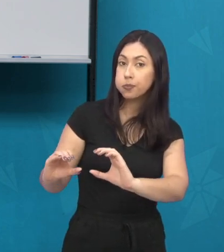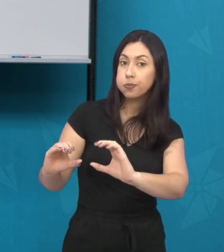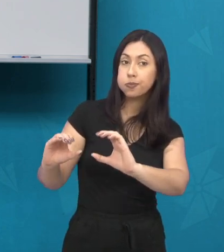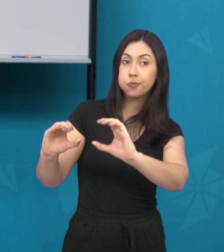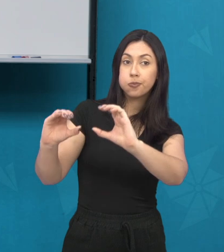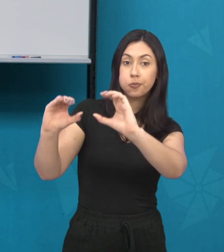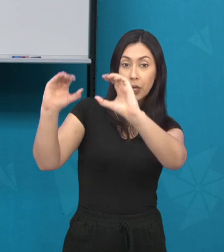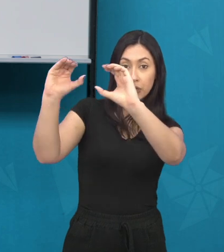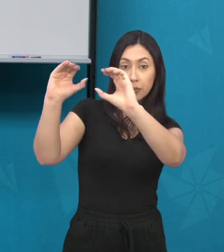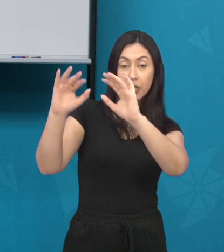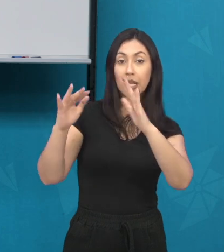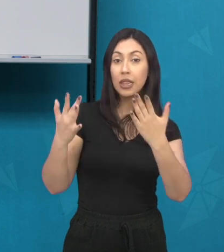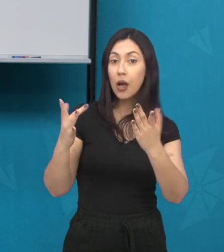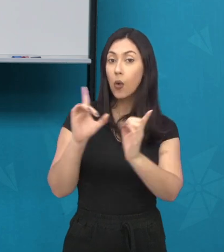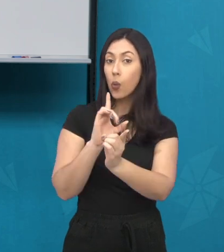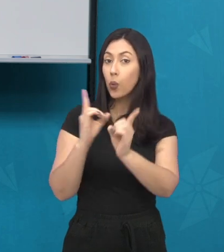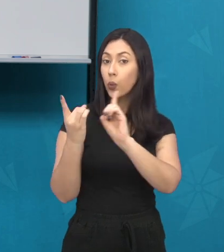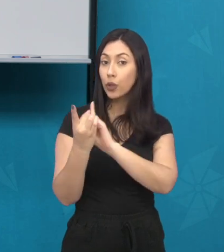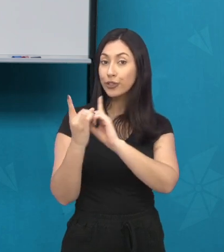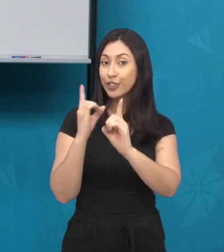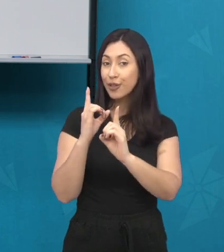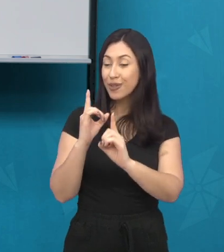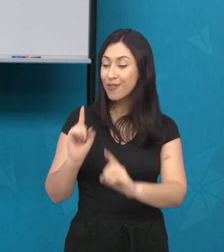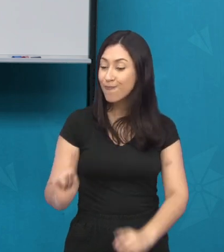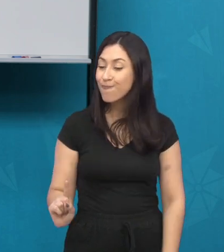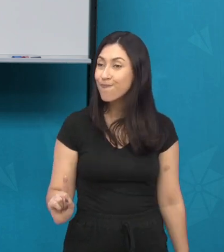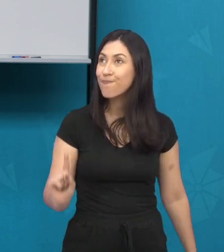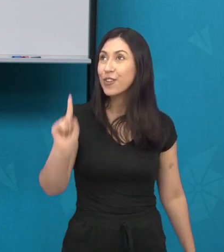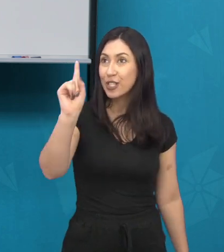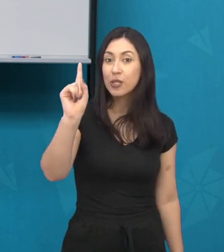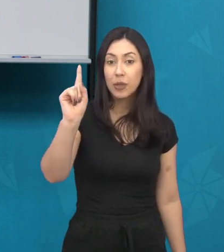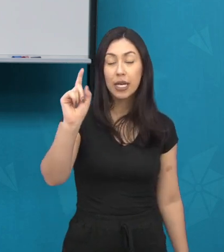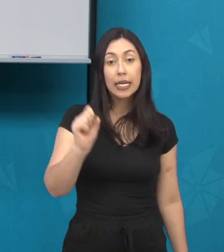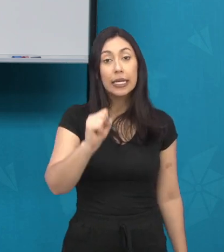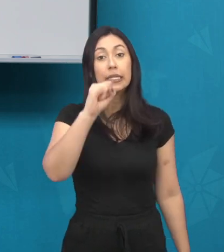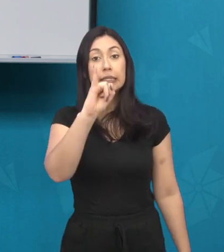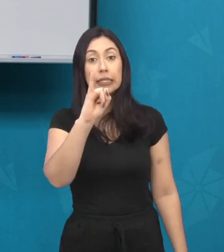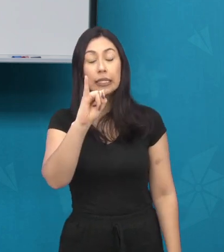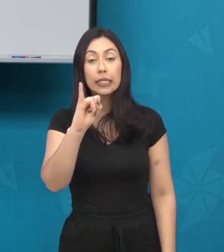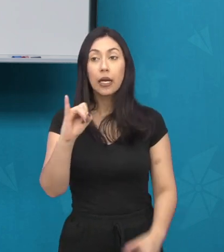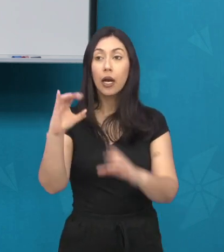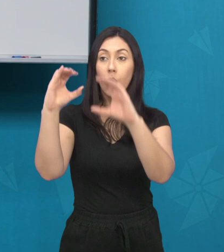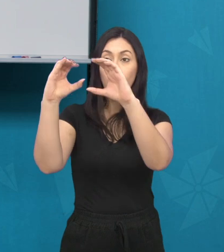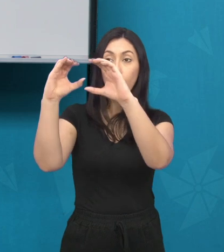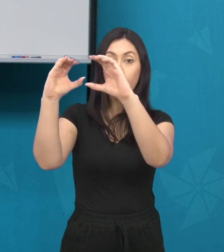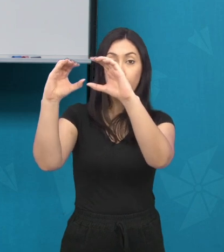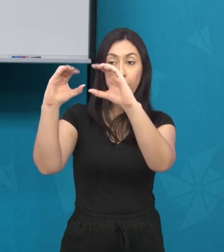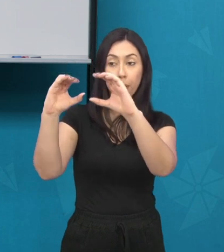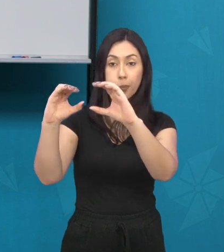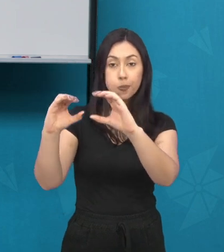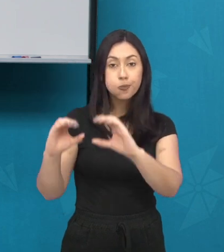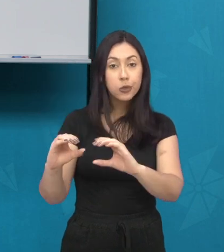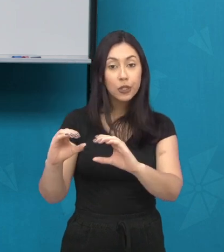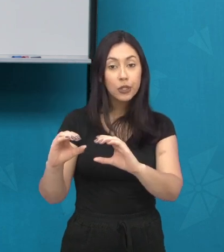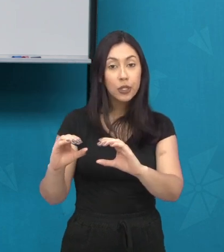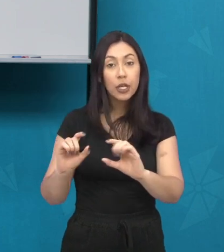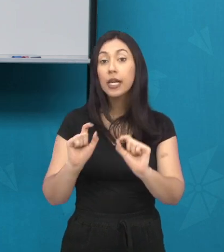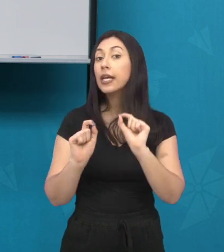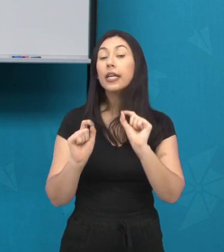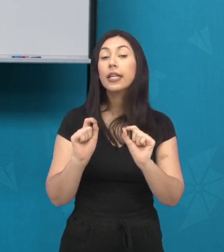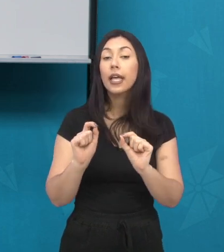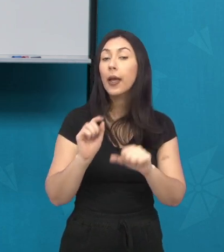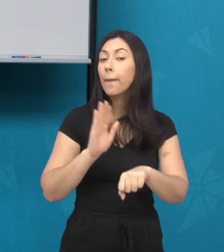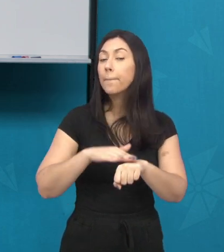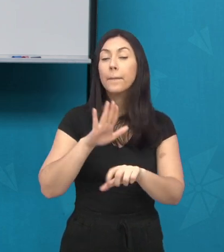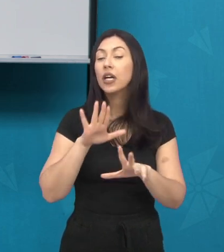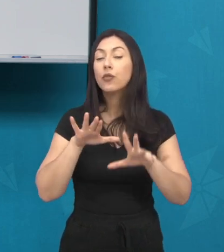subindo que a dinâmica envolvendo a caixa é subir se a Caixa tivesse descendo qual que seria a força